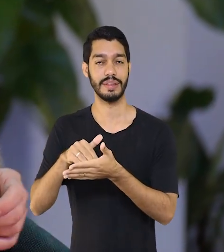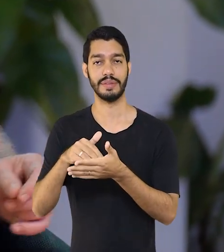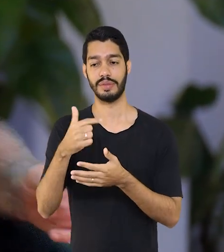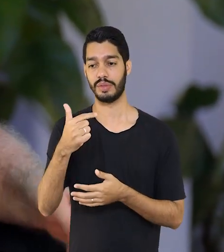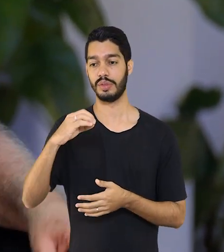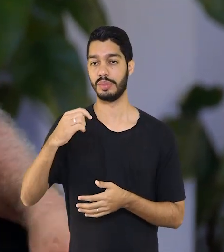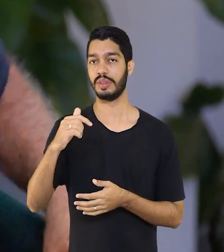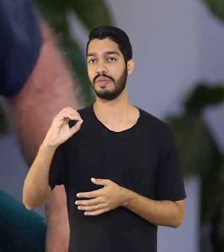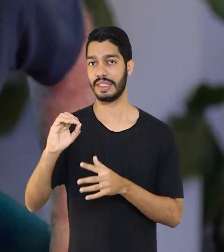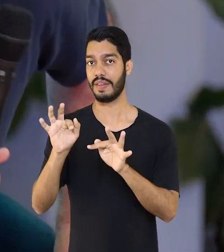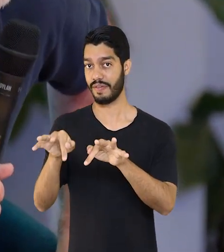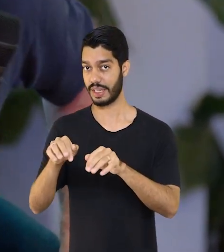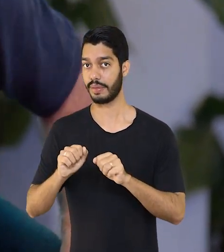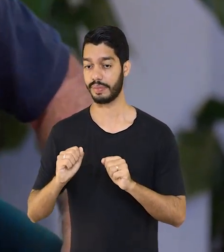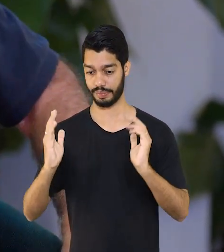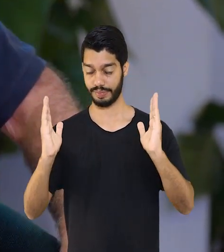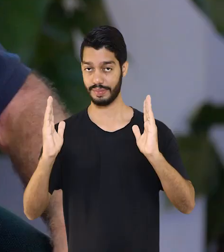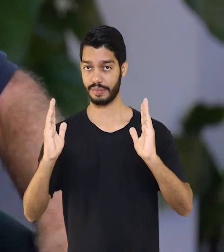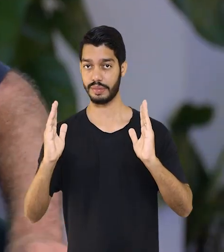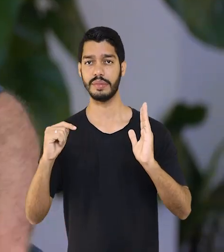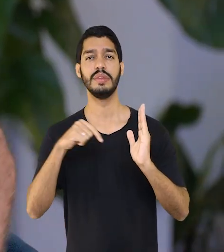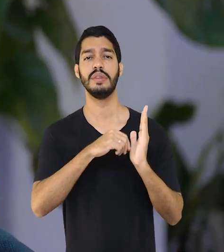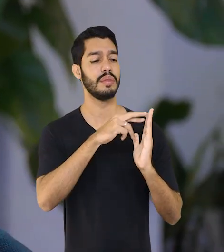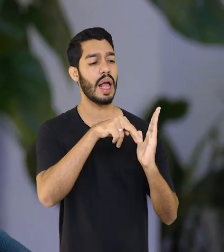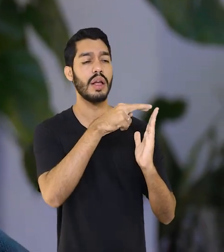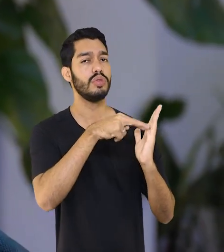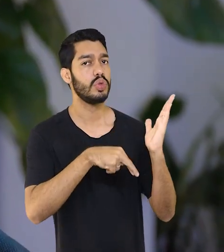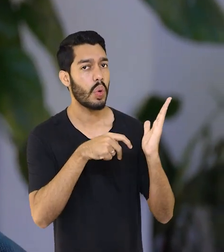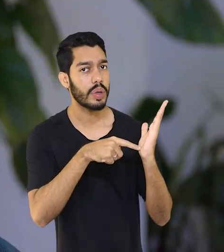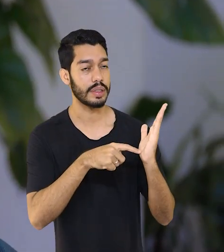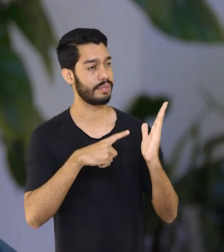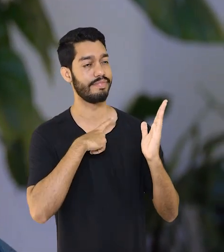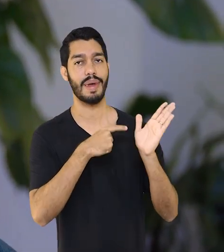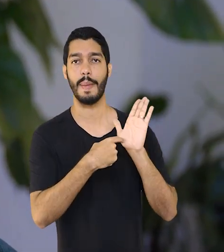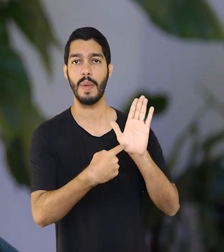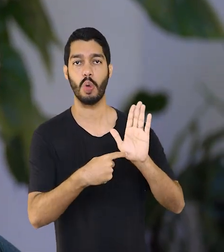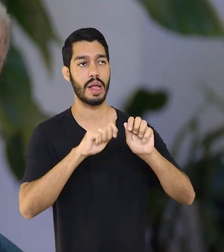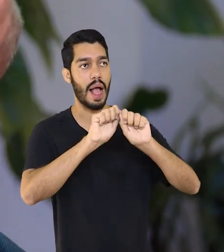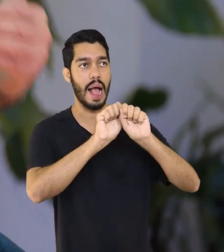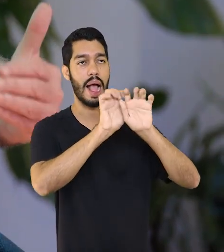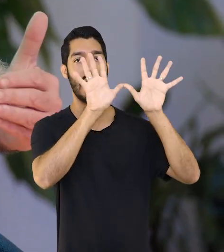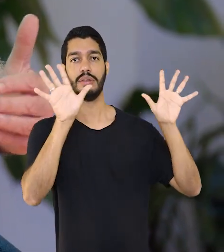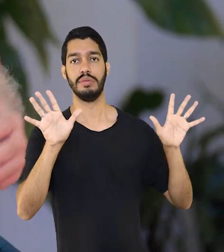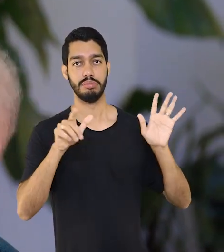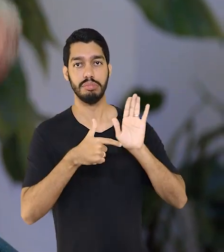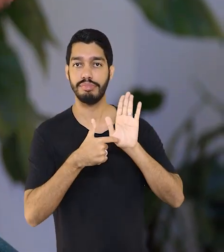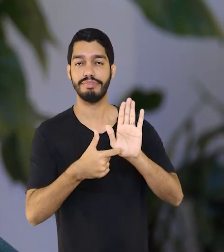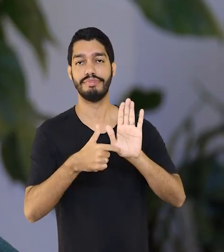menos. E esse foi um relatório contundente, explícito,